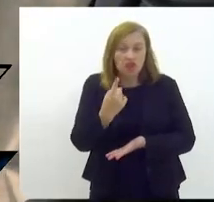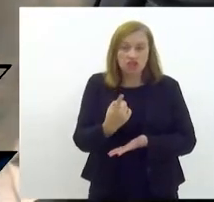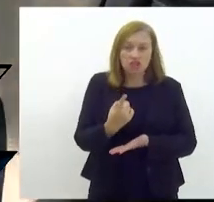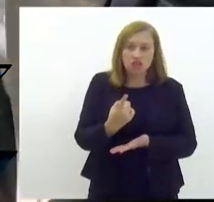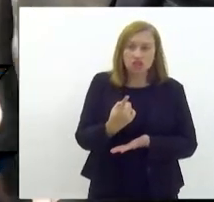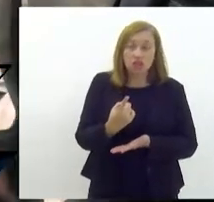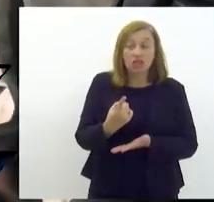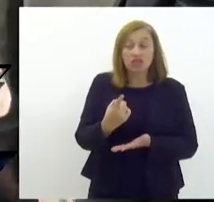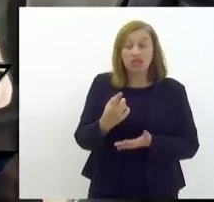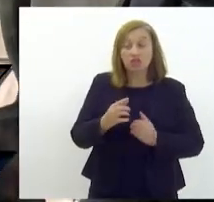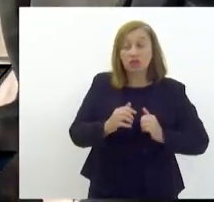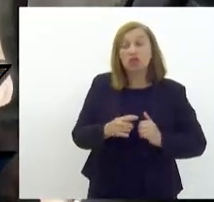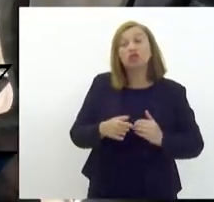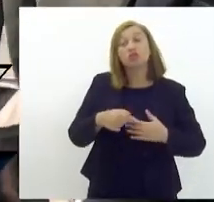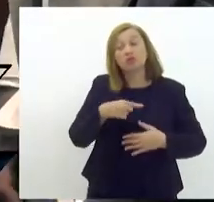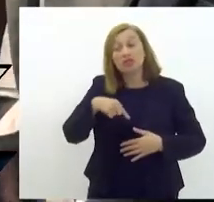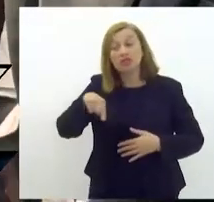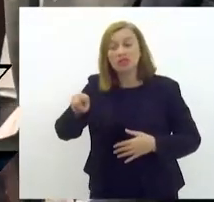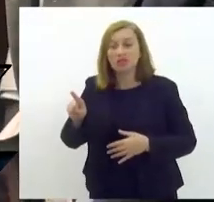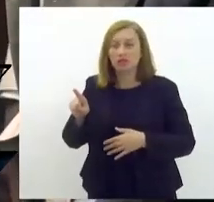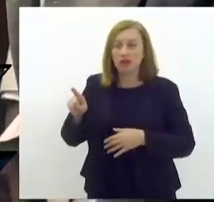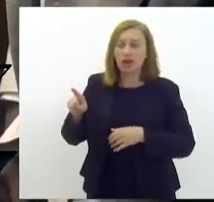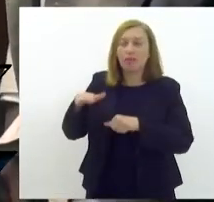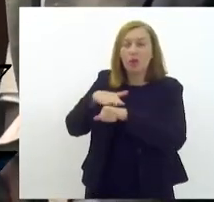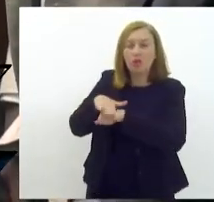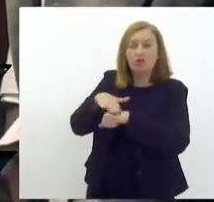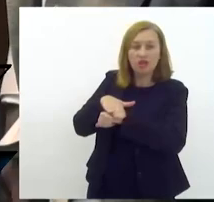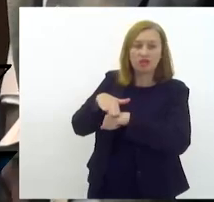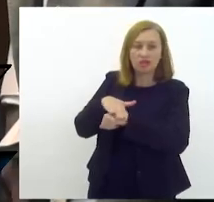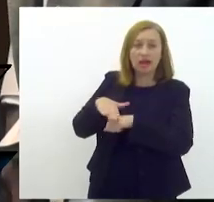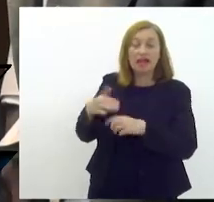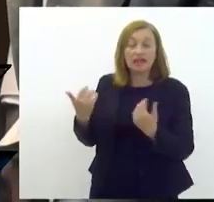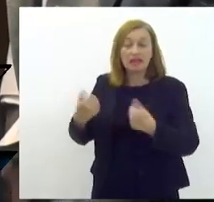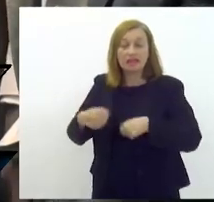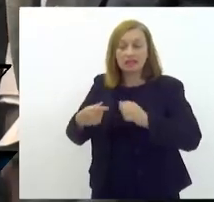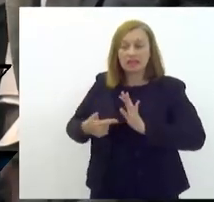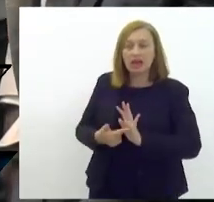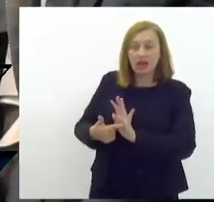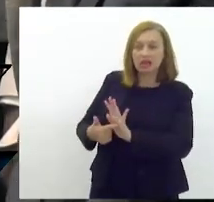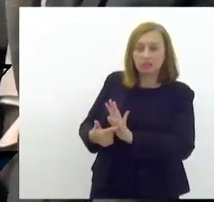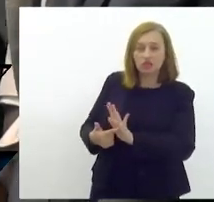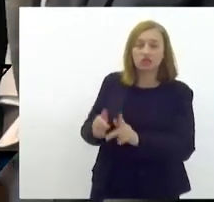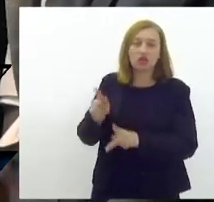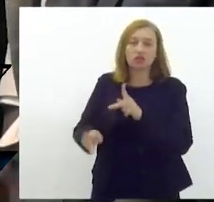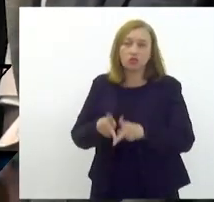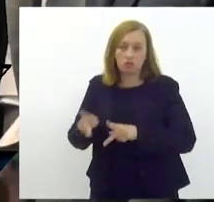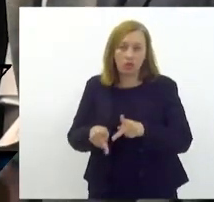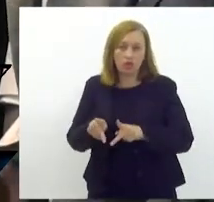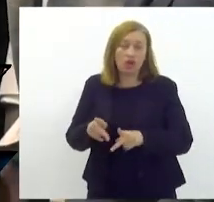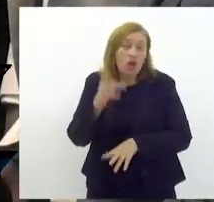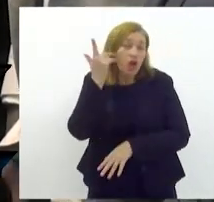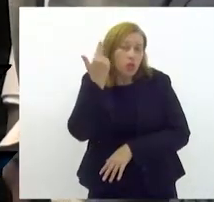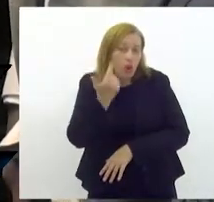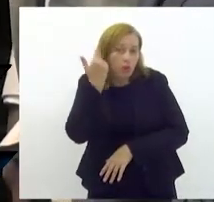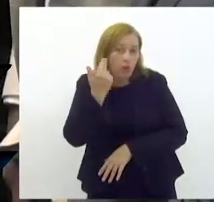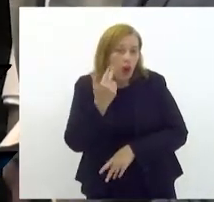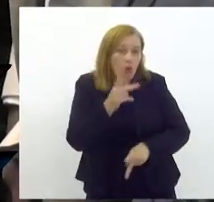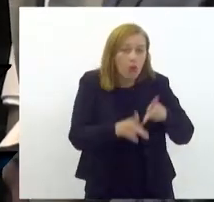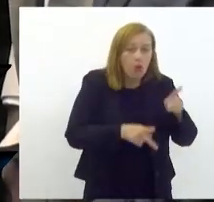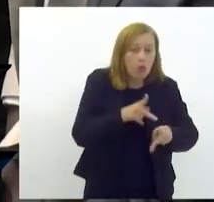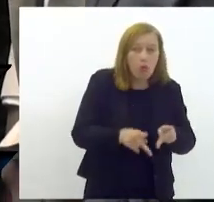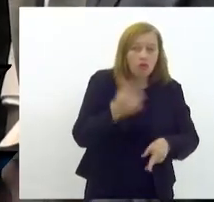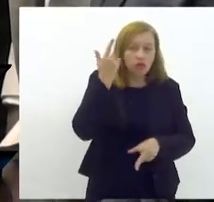demandas que nos chegam porque é muito mais fácil para uma pessoa do Povo comum bater